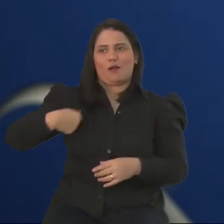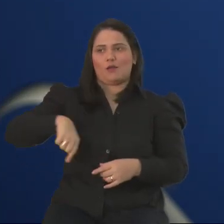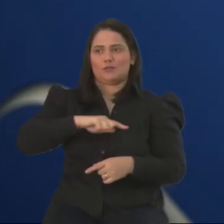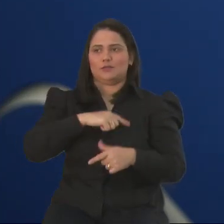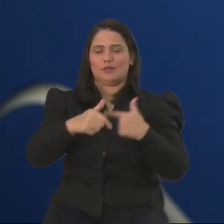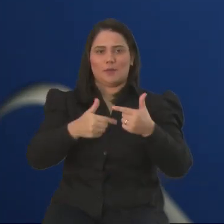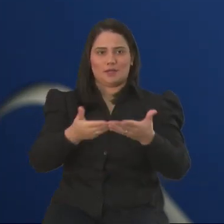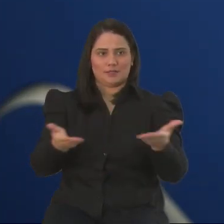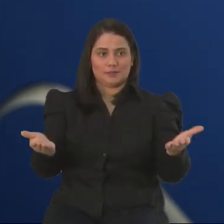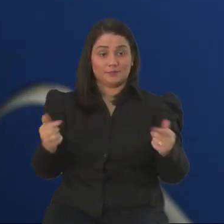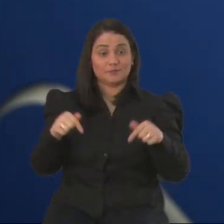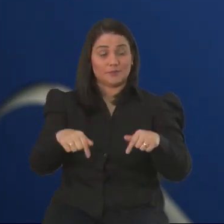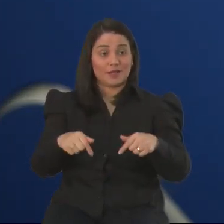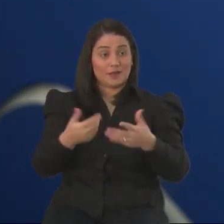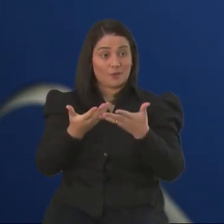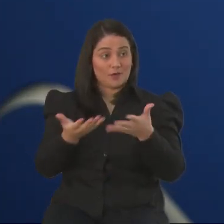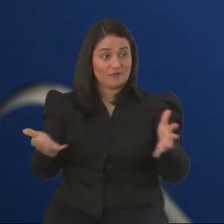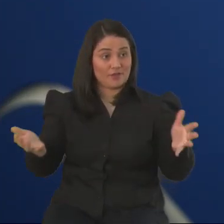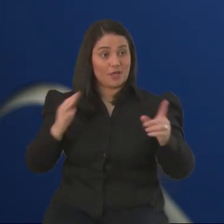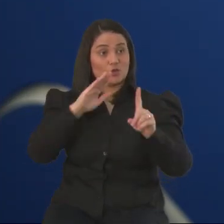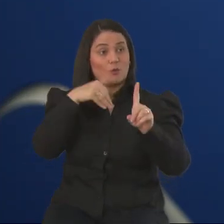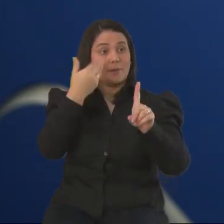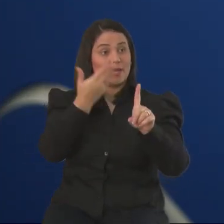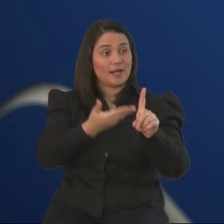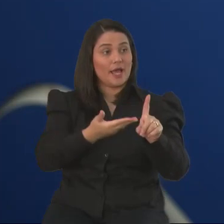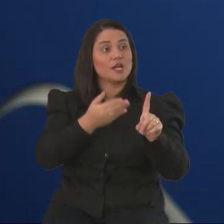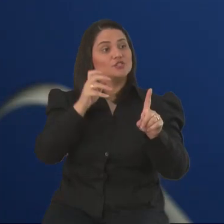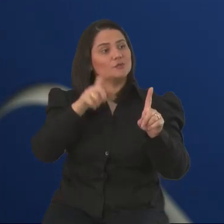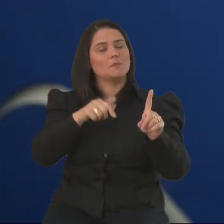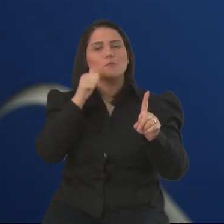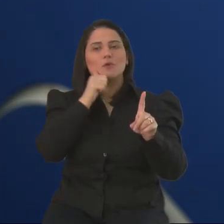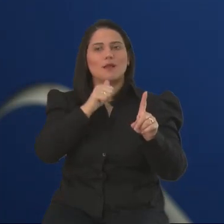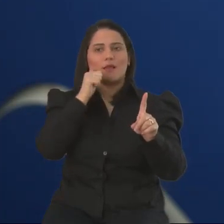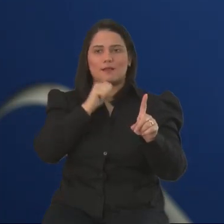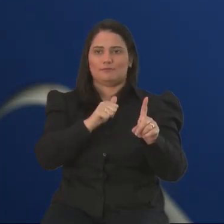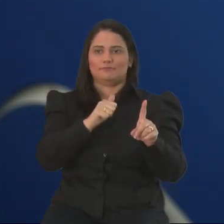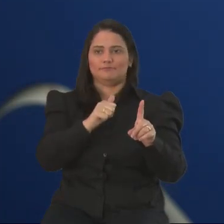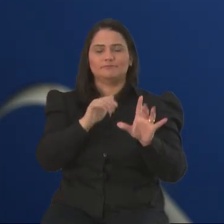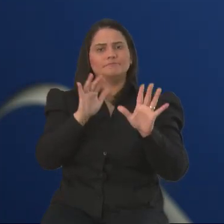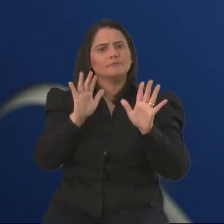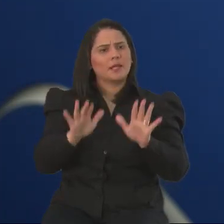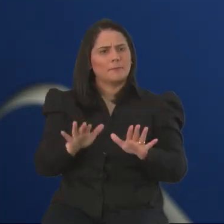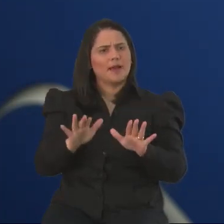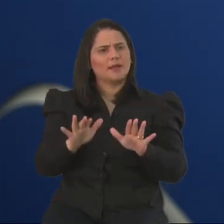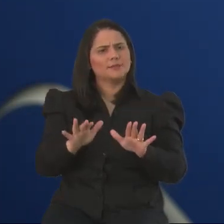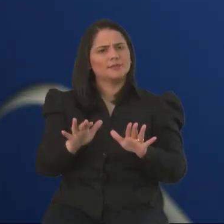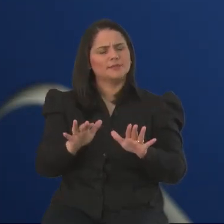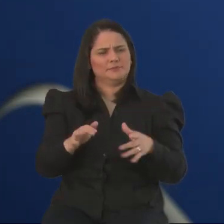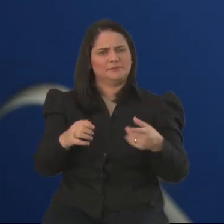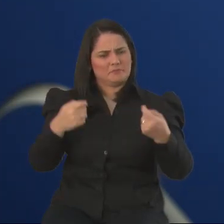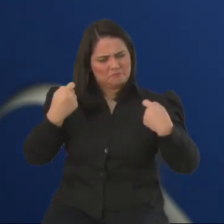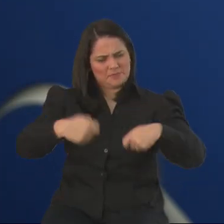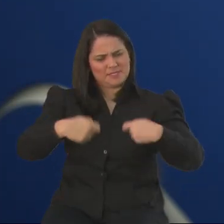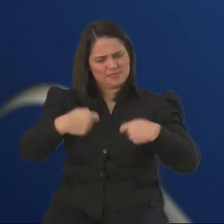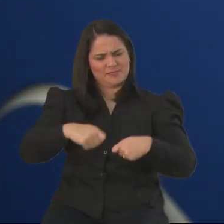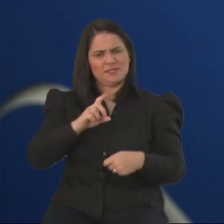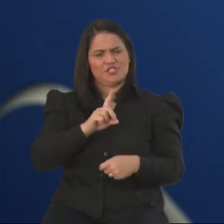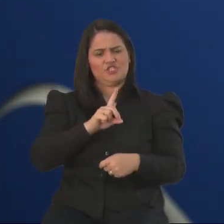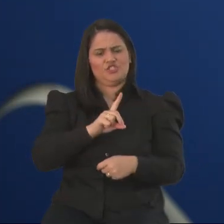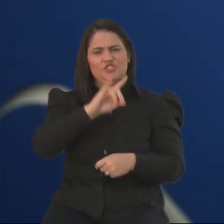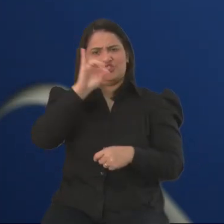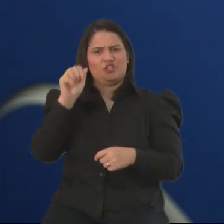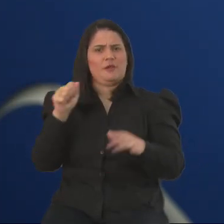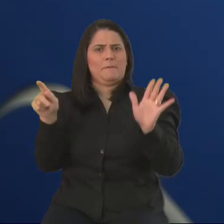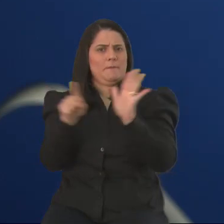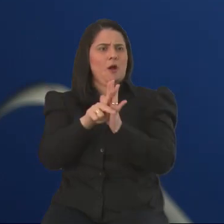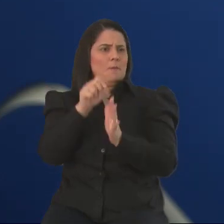tem a finalidade de homenagear a mulher, como todos sabem, mas será que ainda precisamos de um Dia das Mulheres?